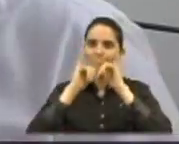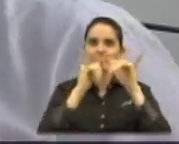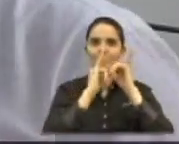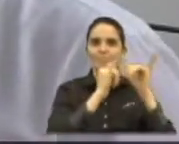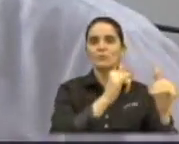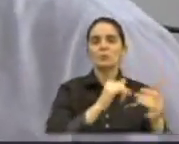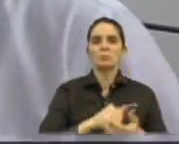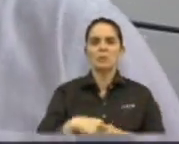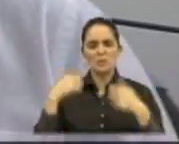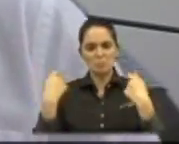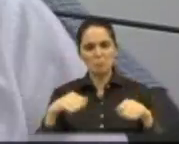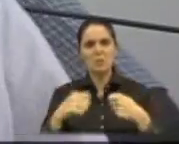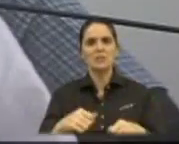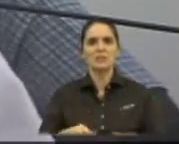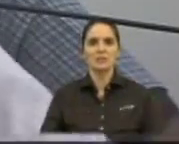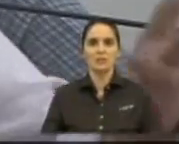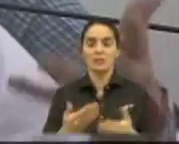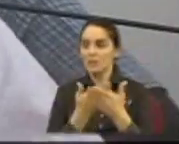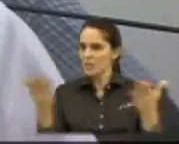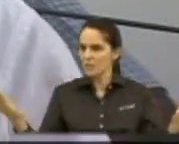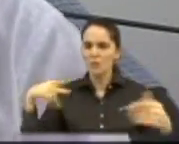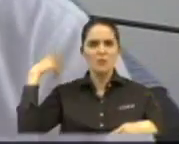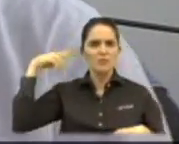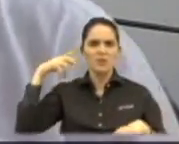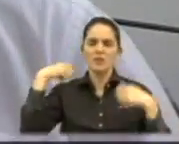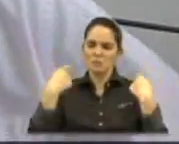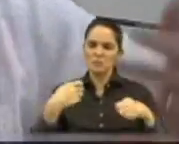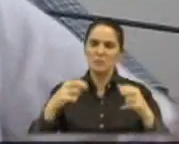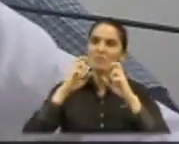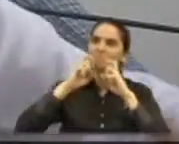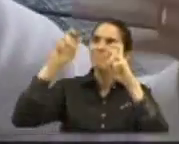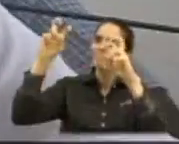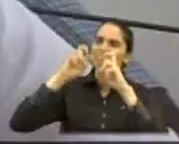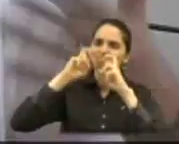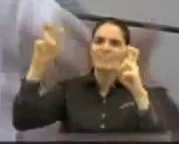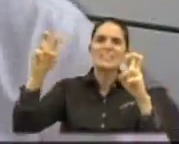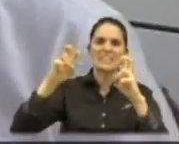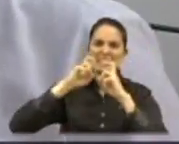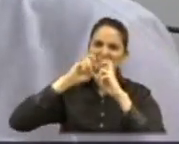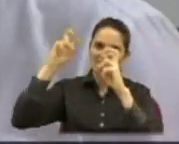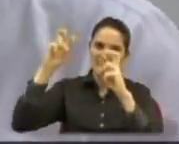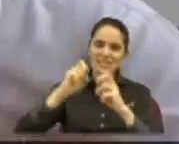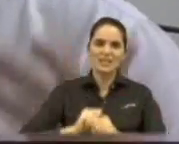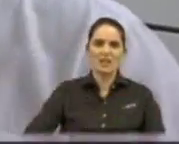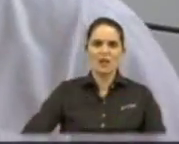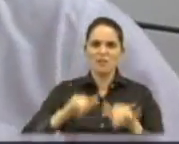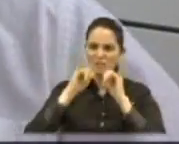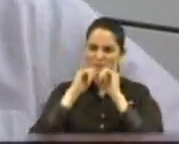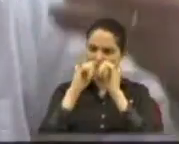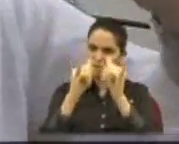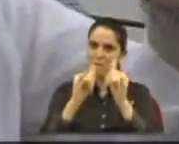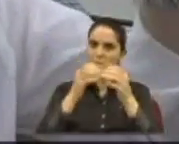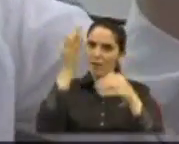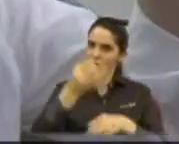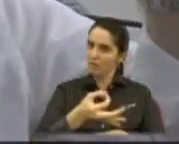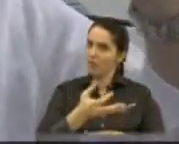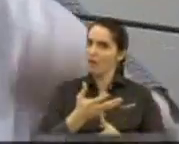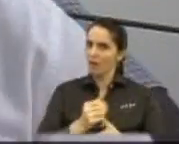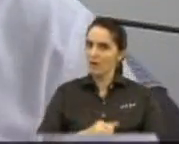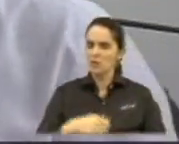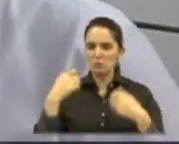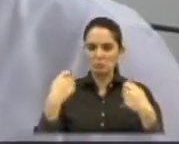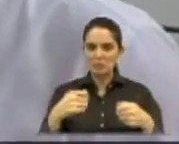no fundo do mar, mas nós temos que gritar aqui, nós temos que falar, porque nós temos que ter divulgação